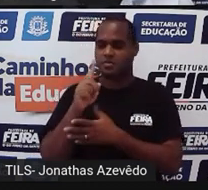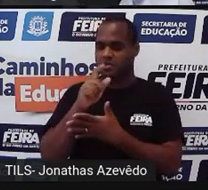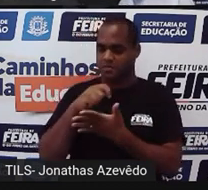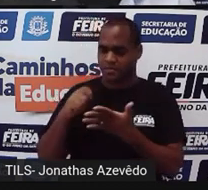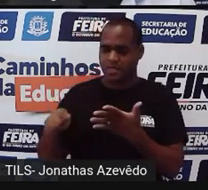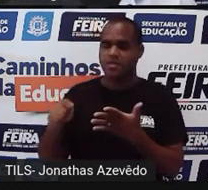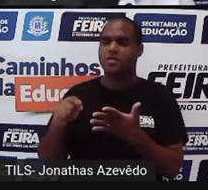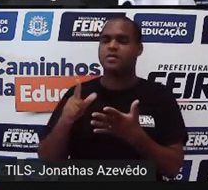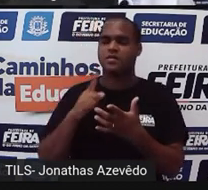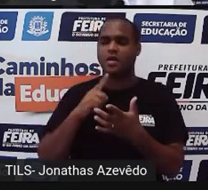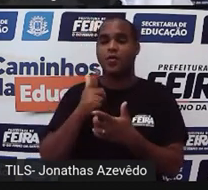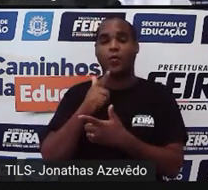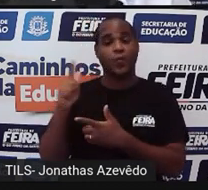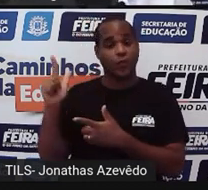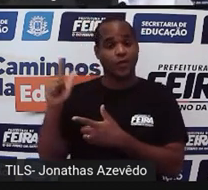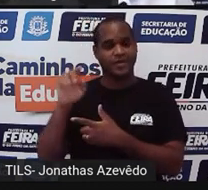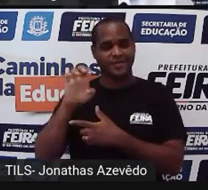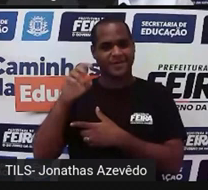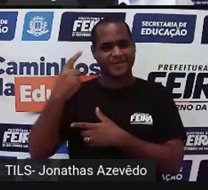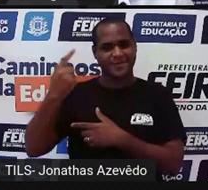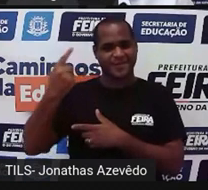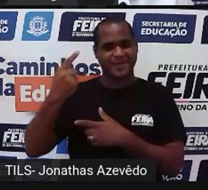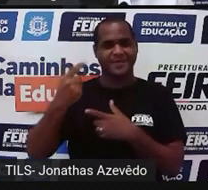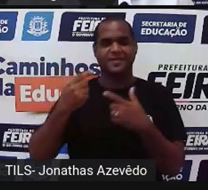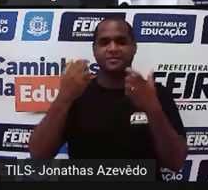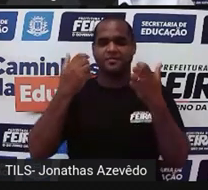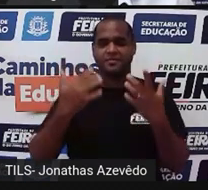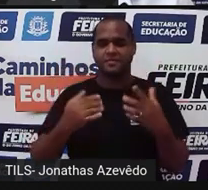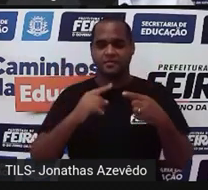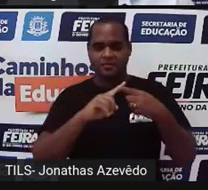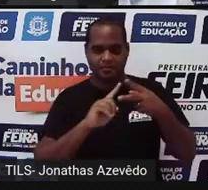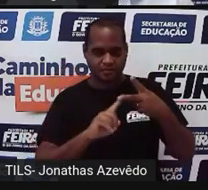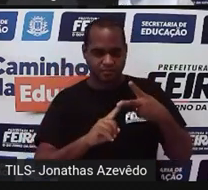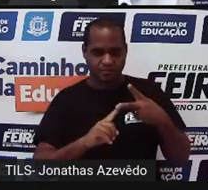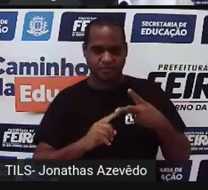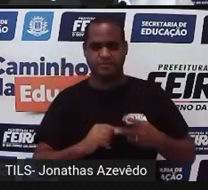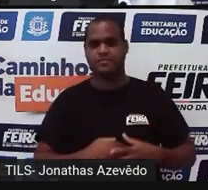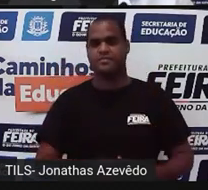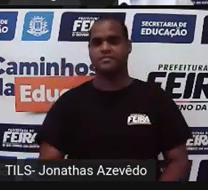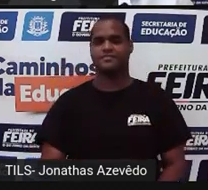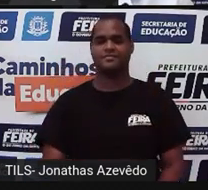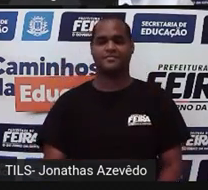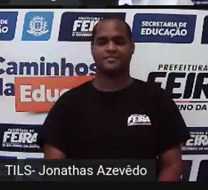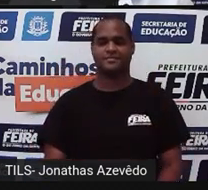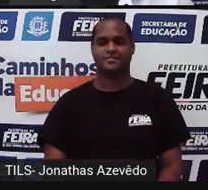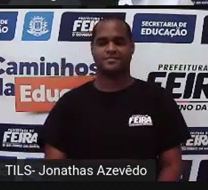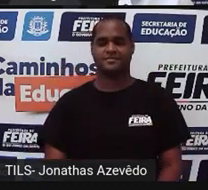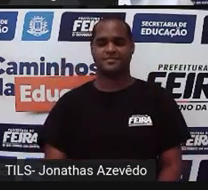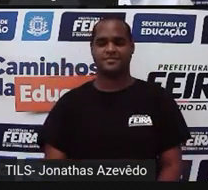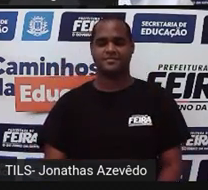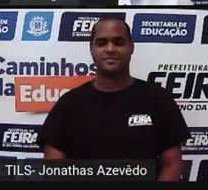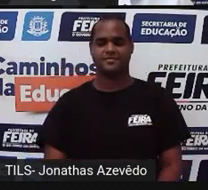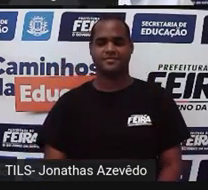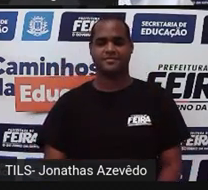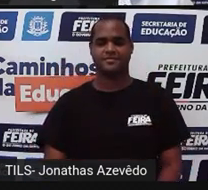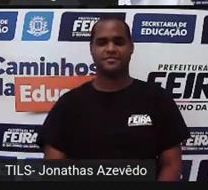escrevi outra equação do primeiro grau com duas incógnitas.